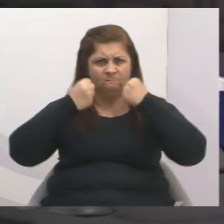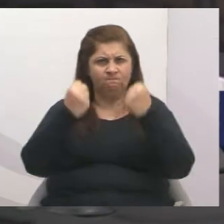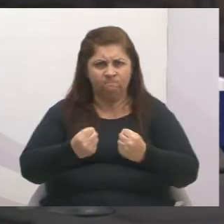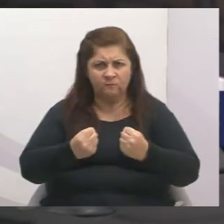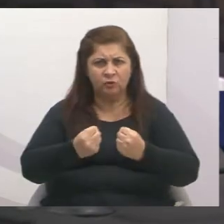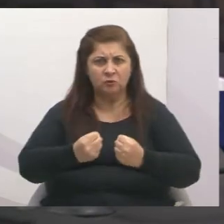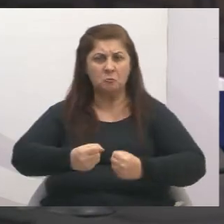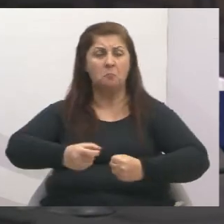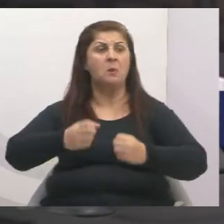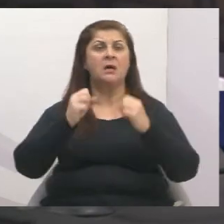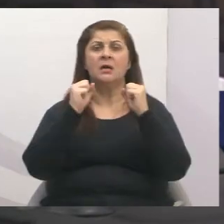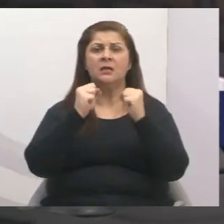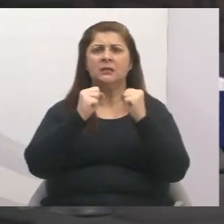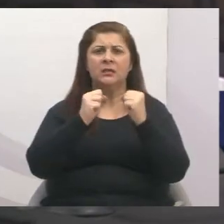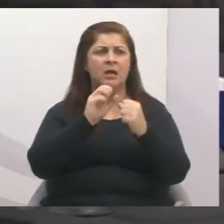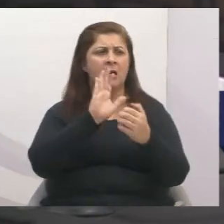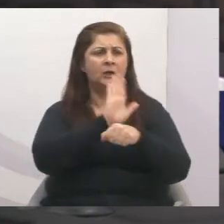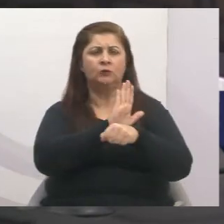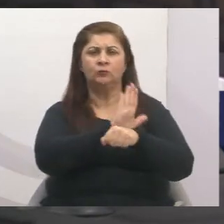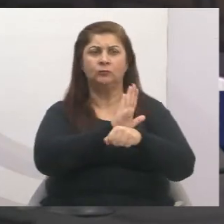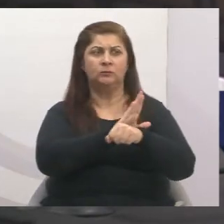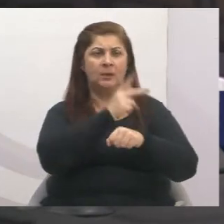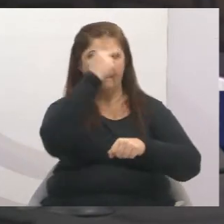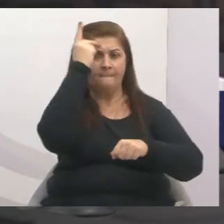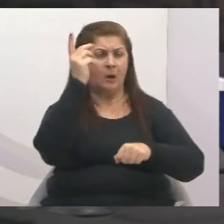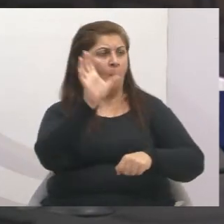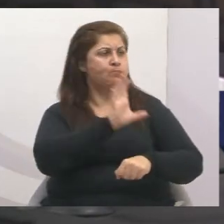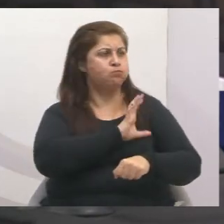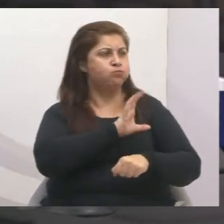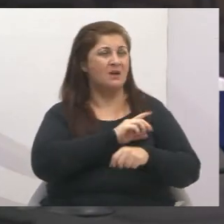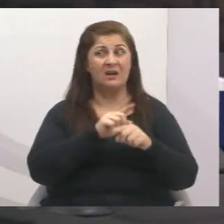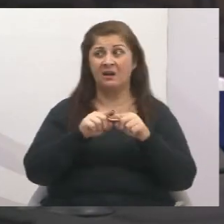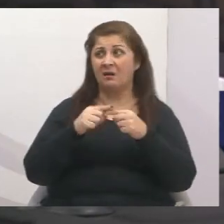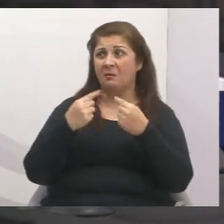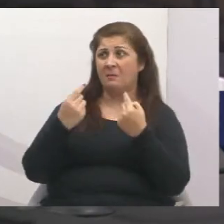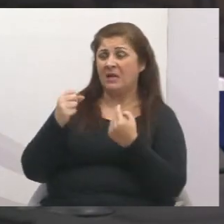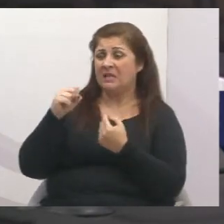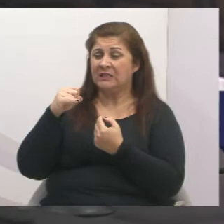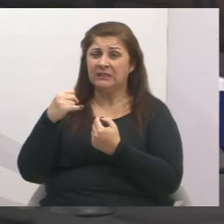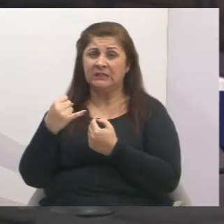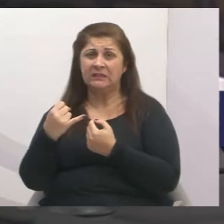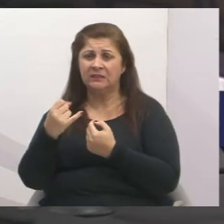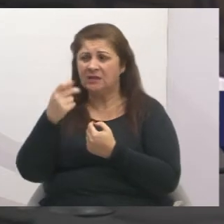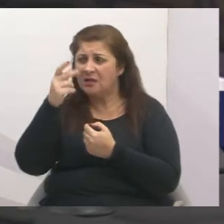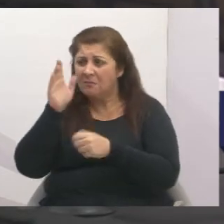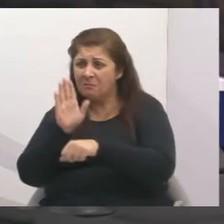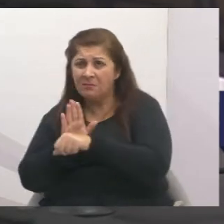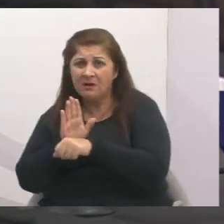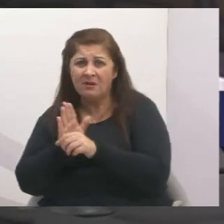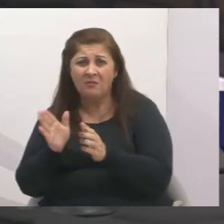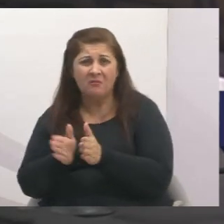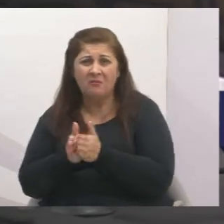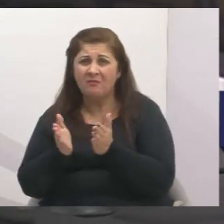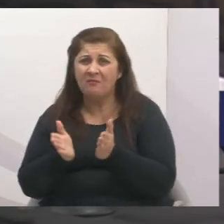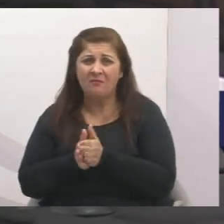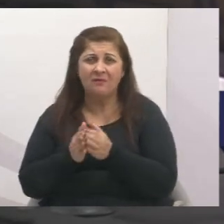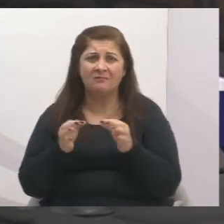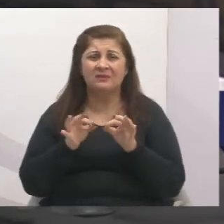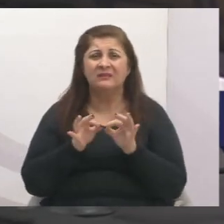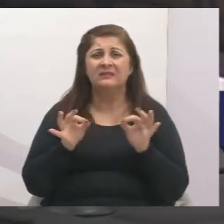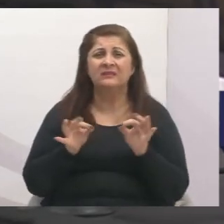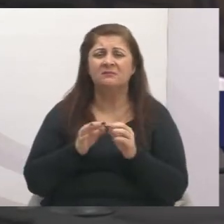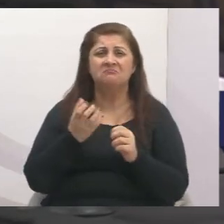mais poderosos e cordeirinhos para defender aqueles que mais